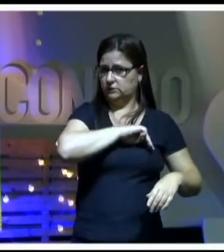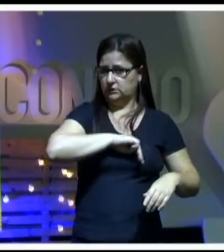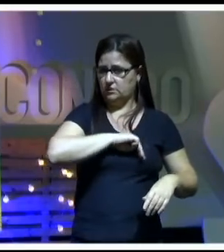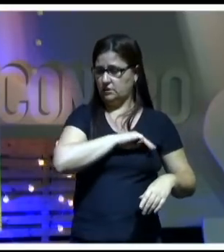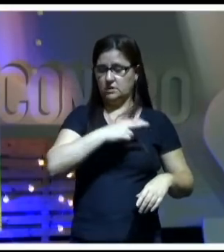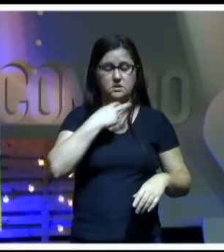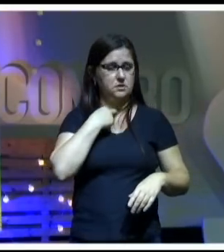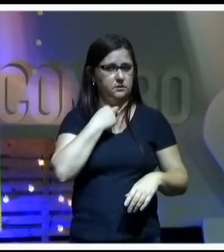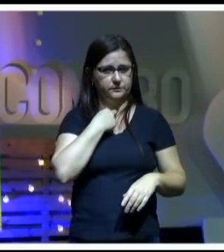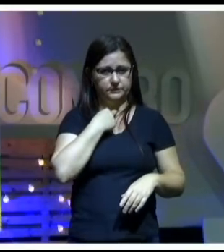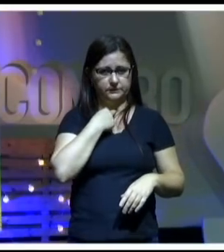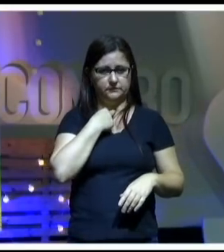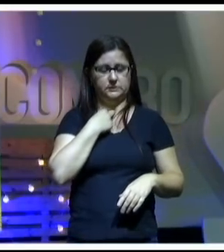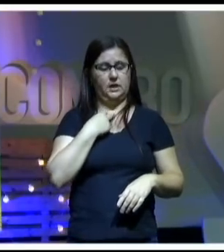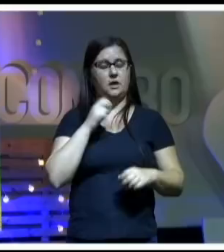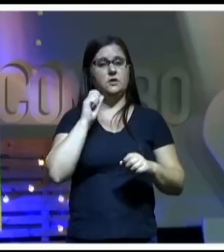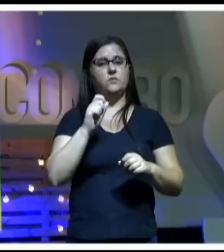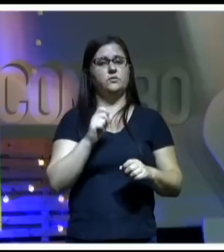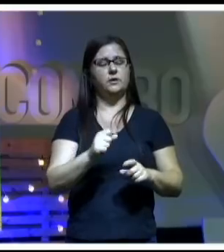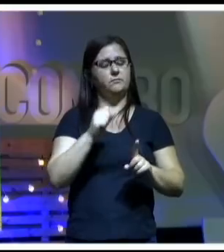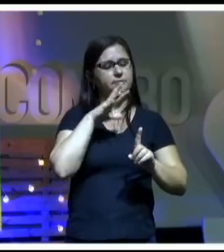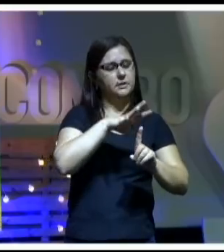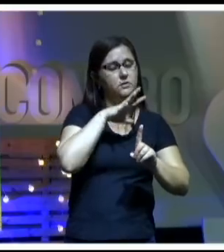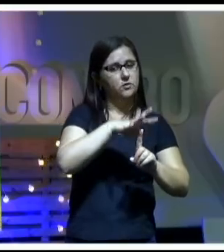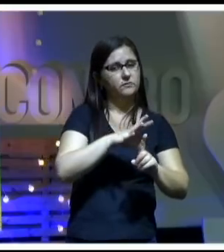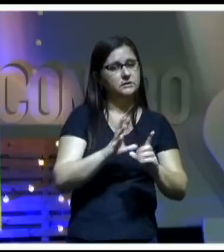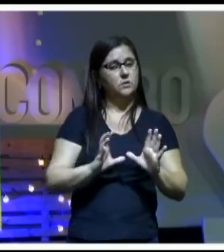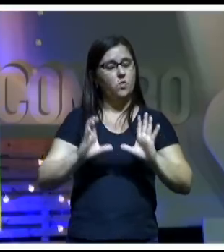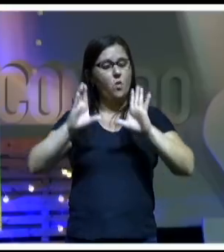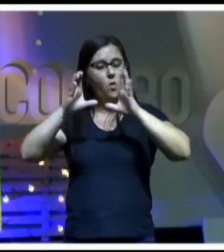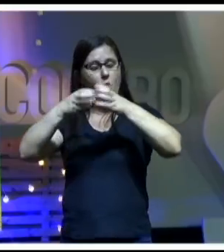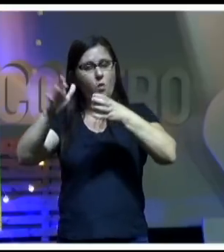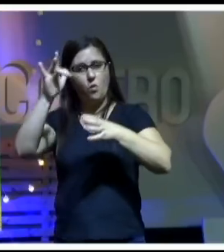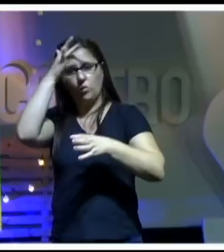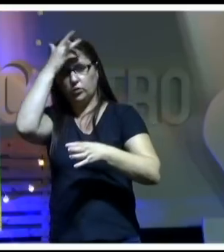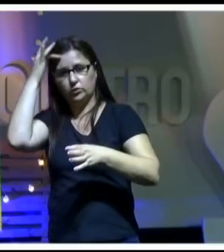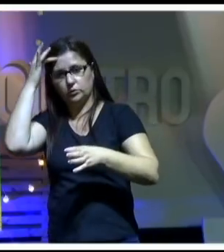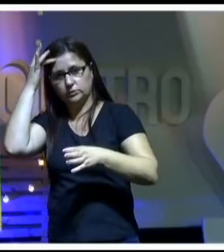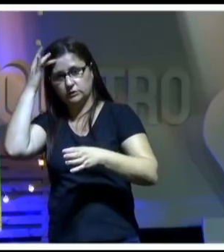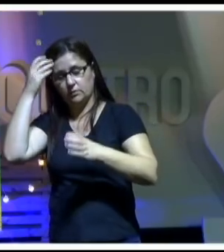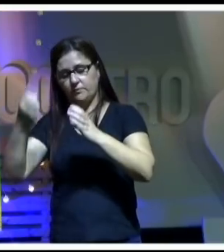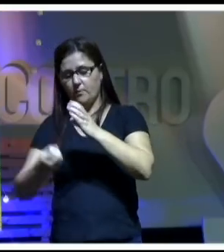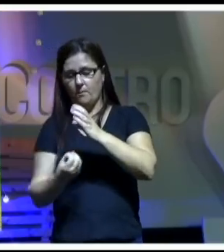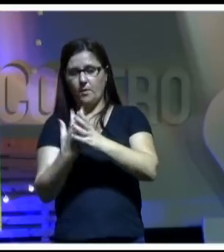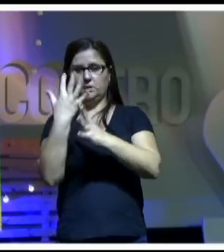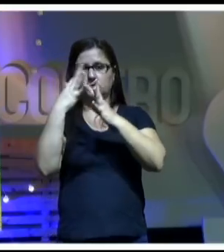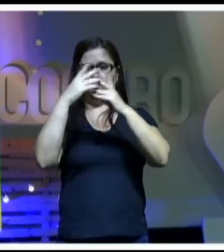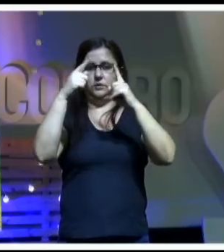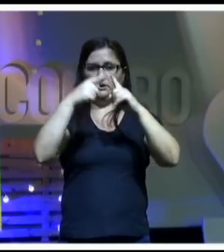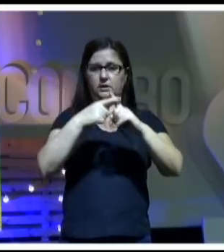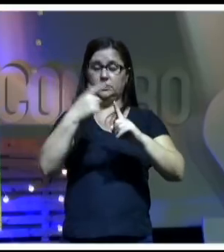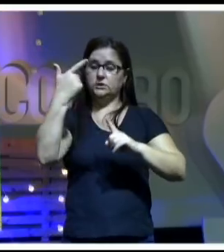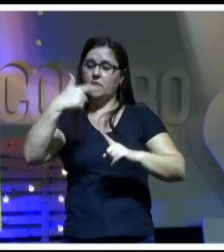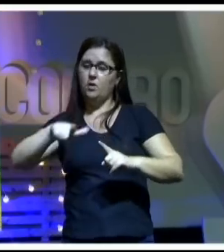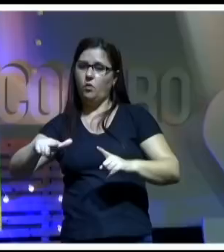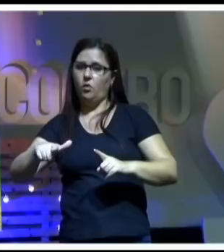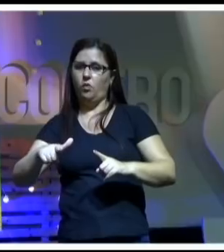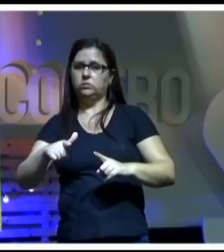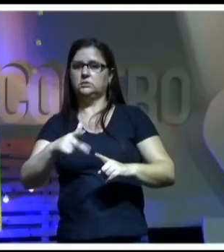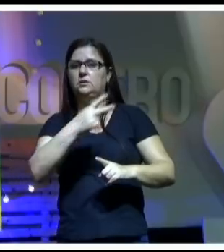convencer um grupo de pessoas a formar uma nova denominação a igreja presbiteriana da américa que depois foi chamada de igreja presbiteriana e ortodoxa